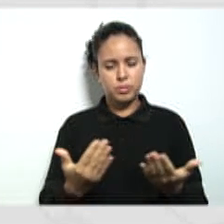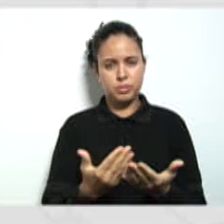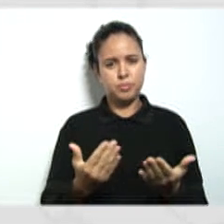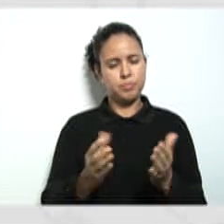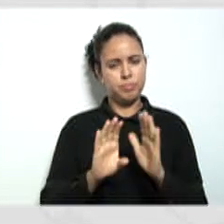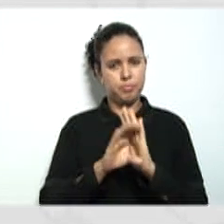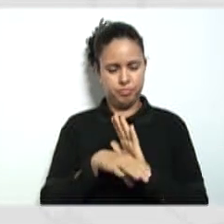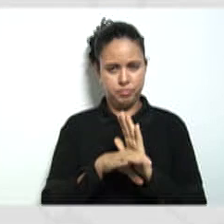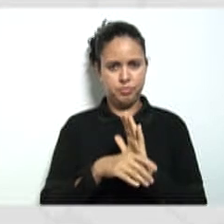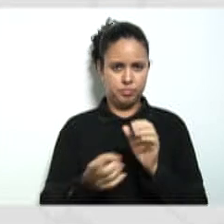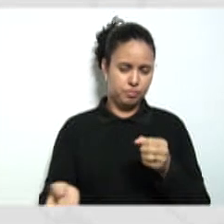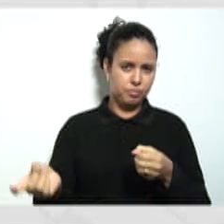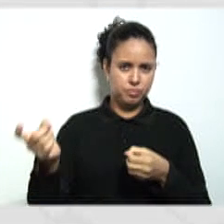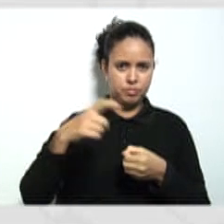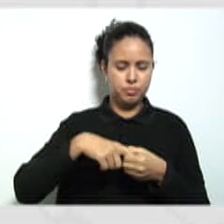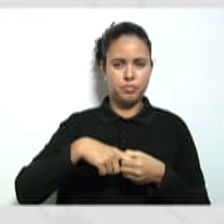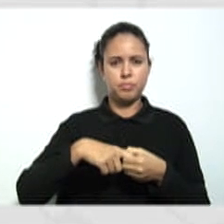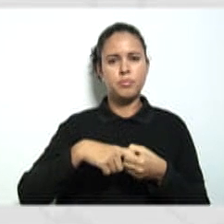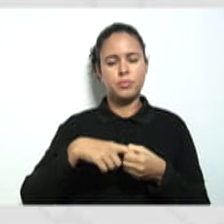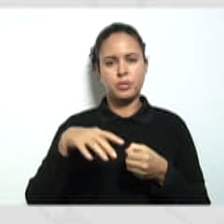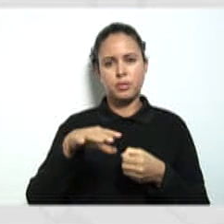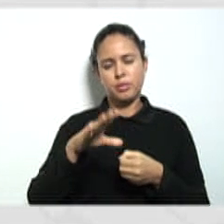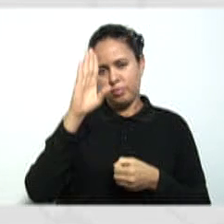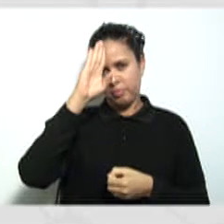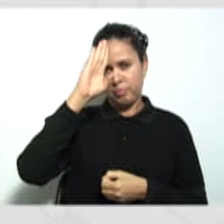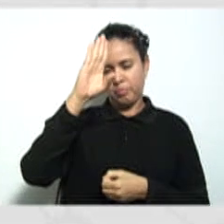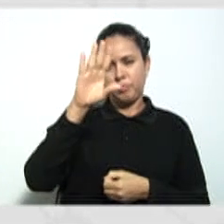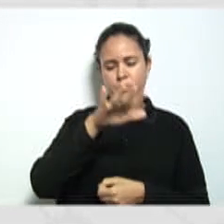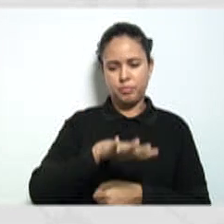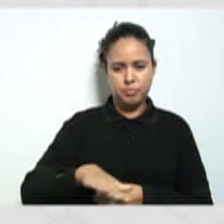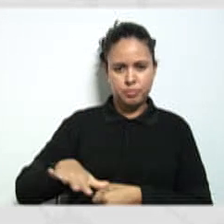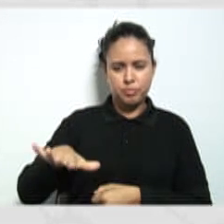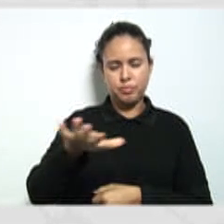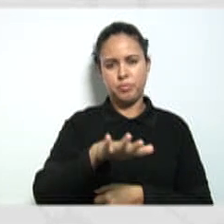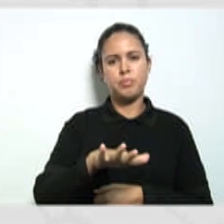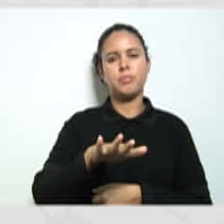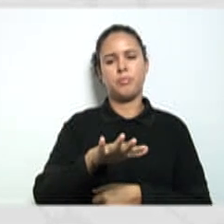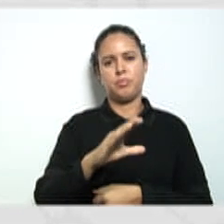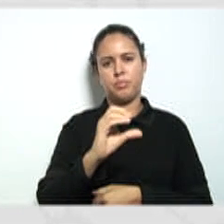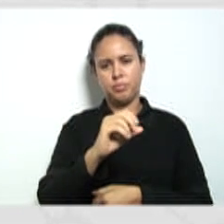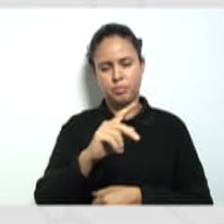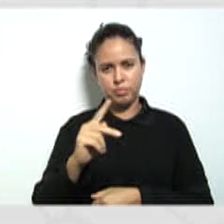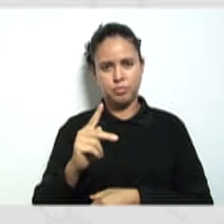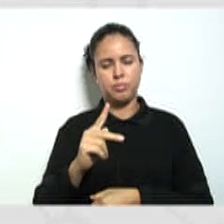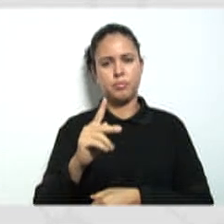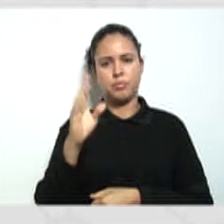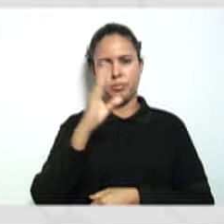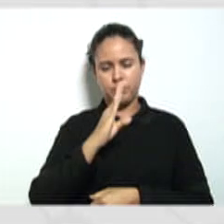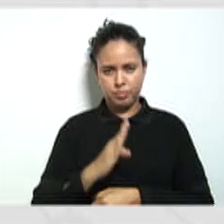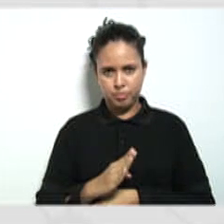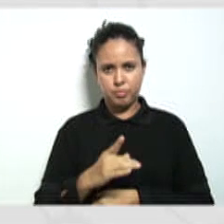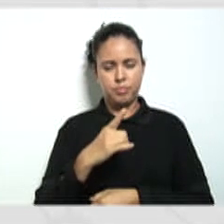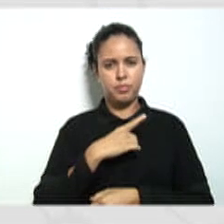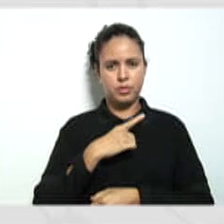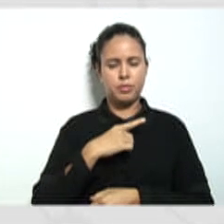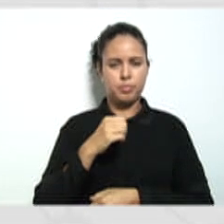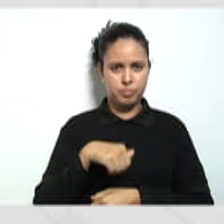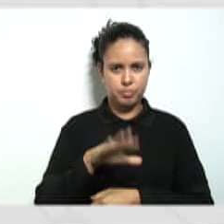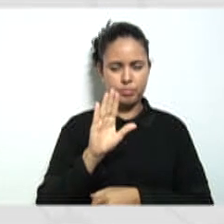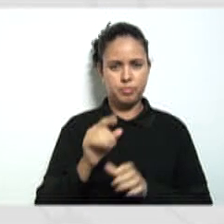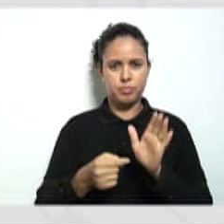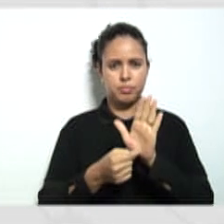voltar. Vamos falar um pouquinho dos principais campos de atuação das cooperativas no Brasil. A gente trouxe algumas cooperativas, que são aquelas que mais